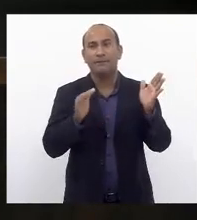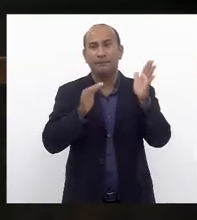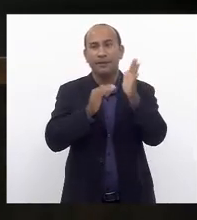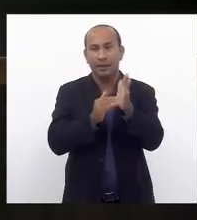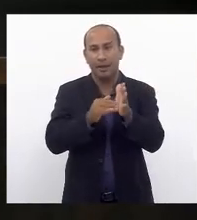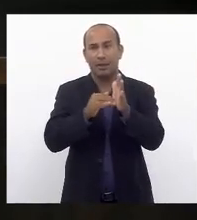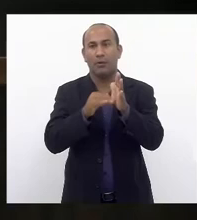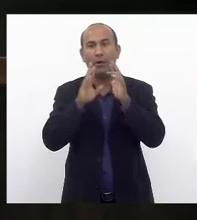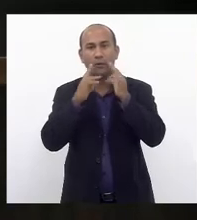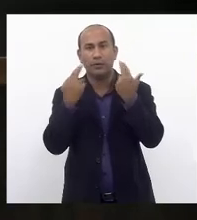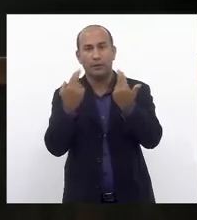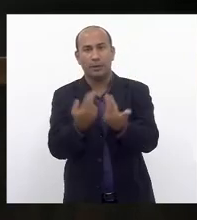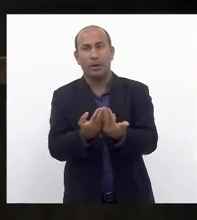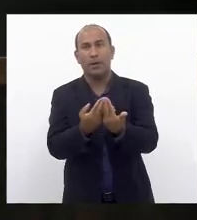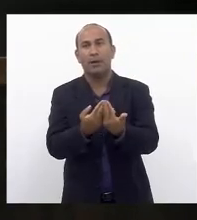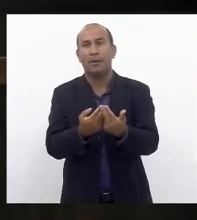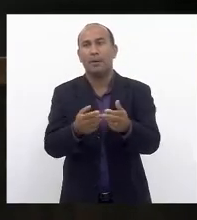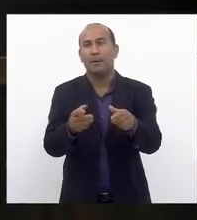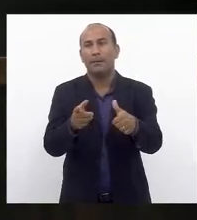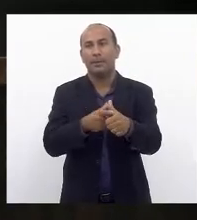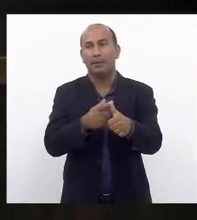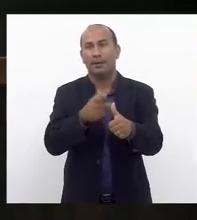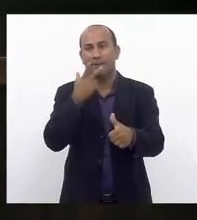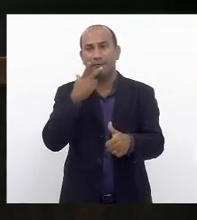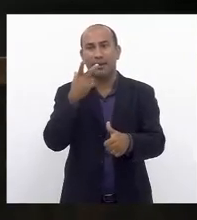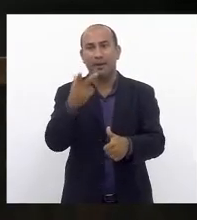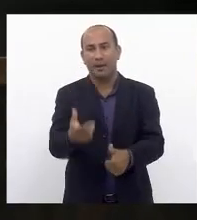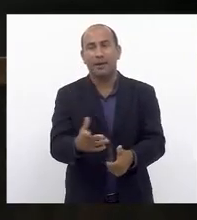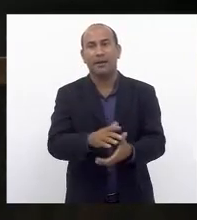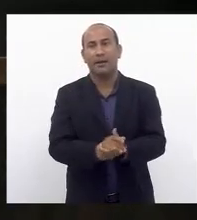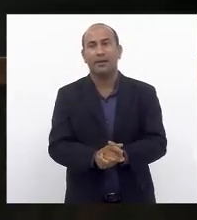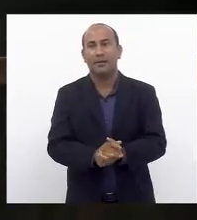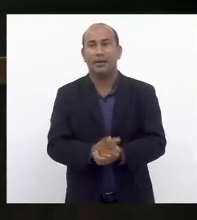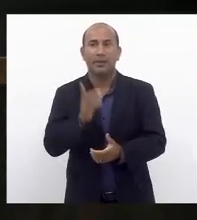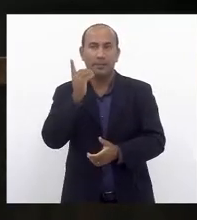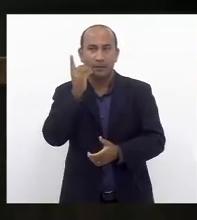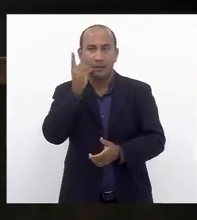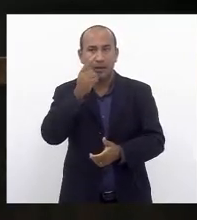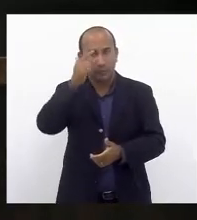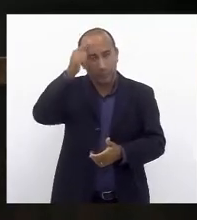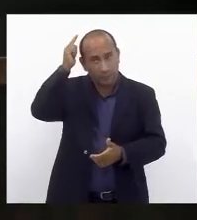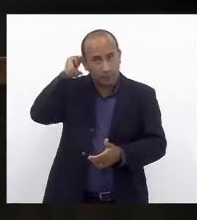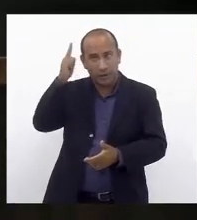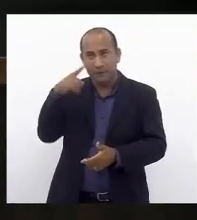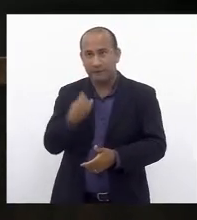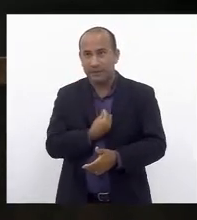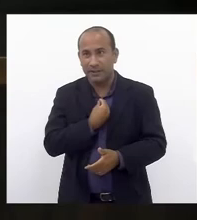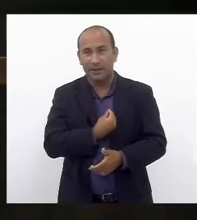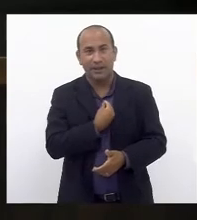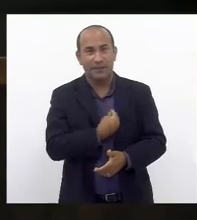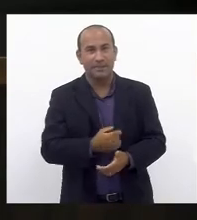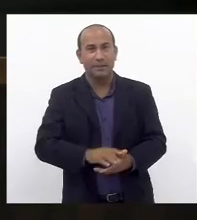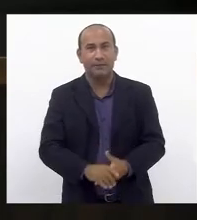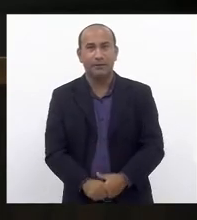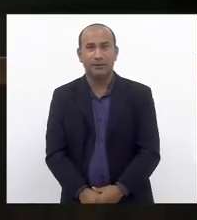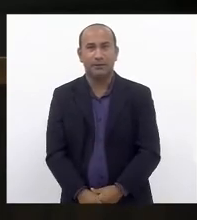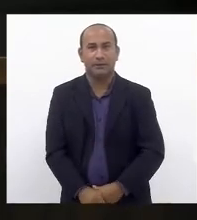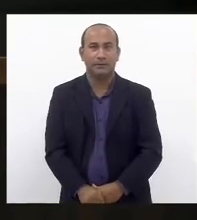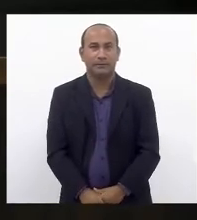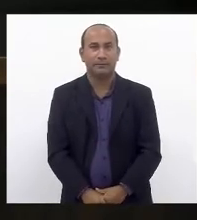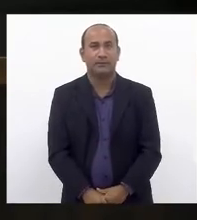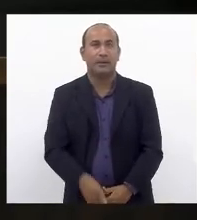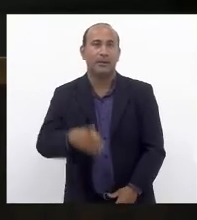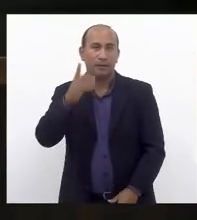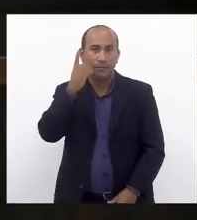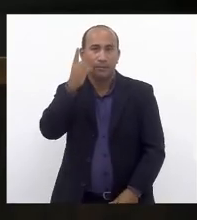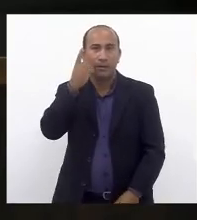final. Primeiro orador do dia, ao nobre deputado Luiz Paulo, não se fazendo presente. Primeiro orador, próximo orador,